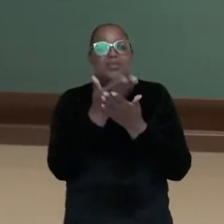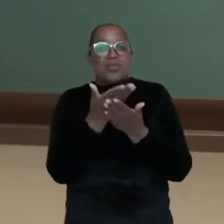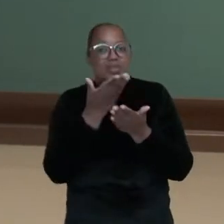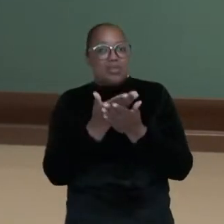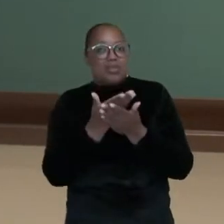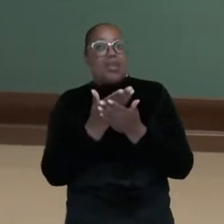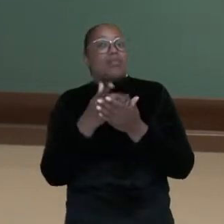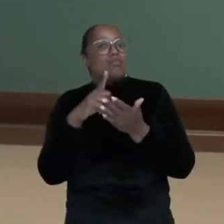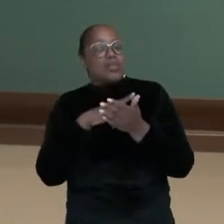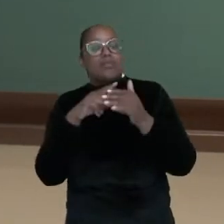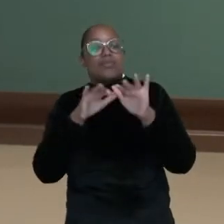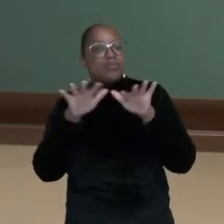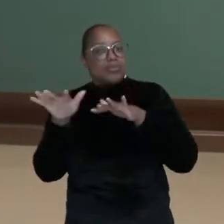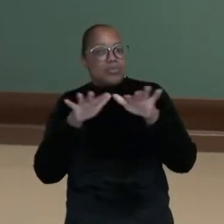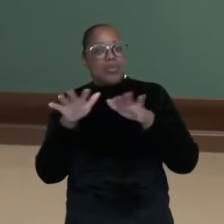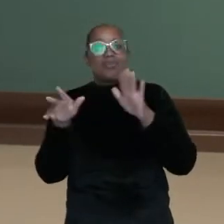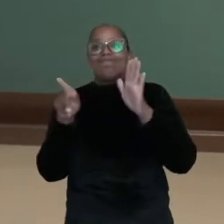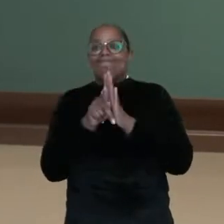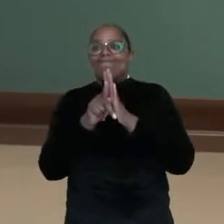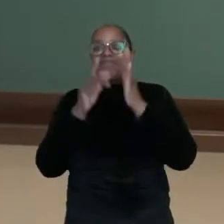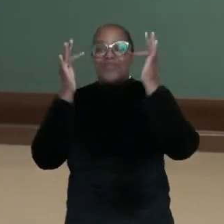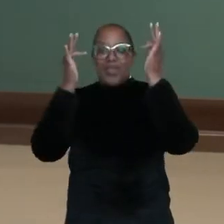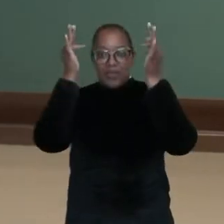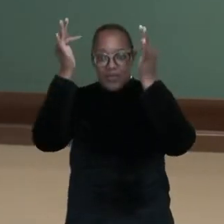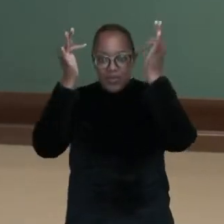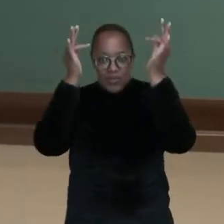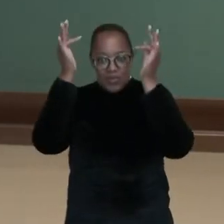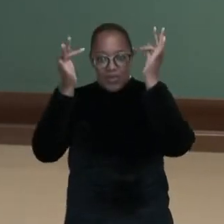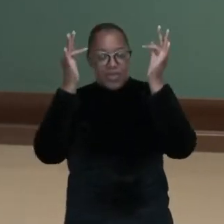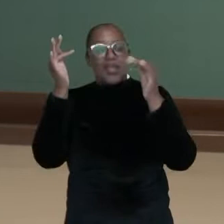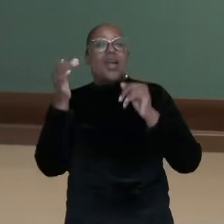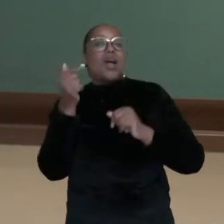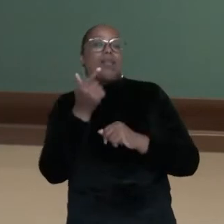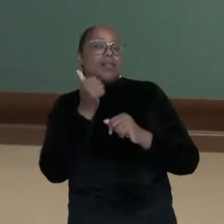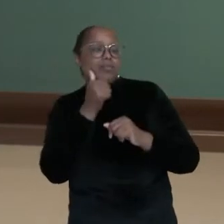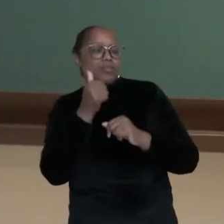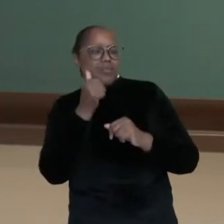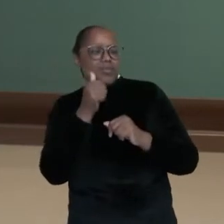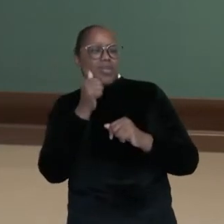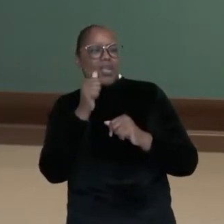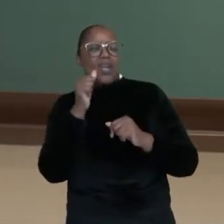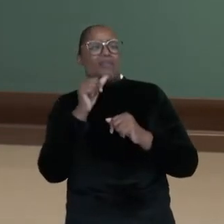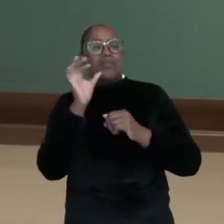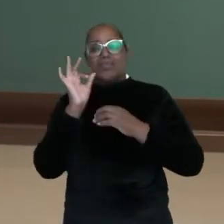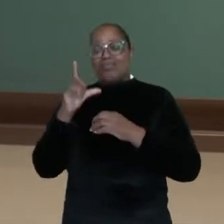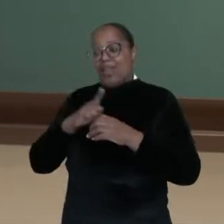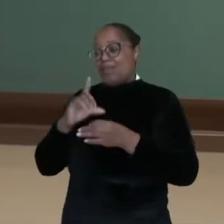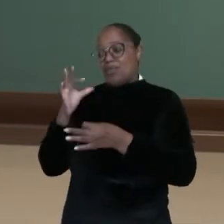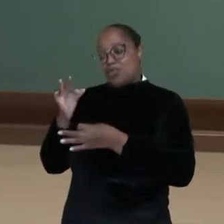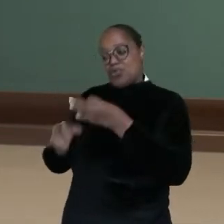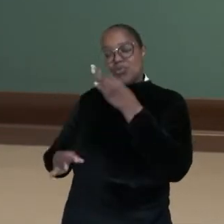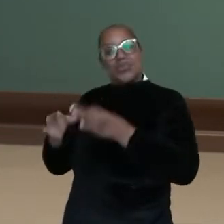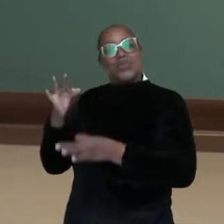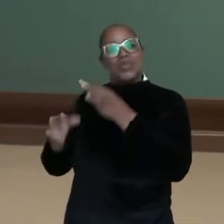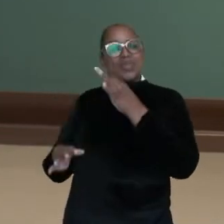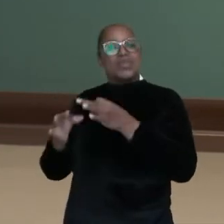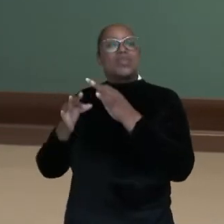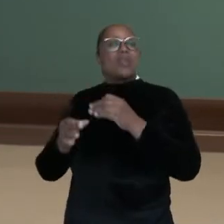um dos movimentos da filosofia, né? Às vezes ela foi inclusive julgada, né? Ah, você está